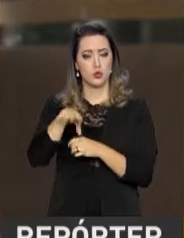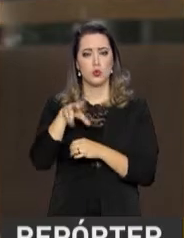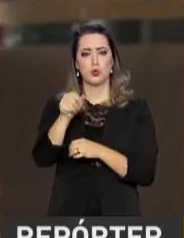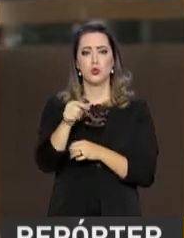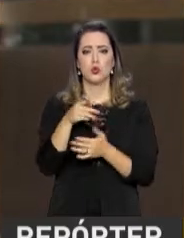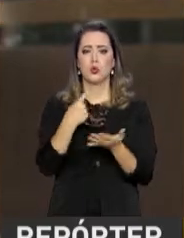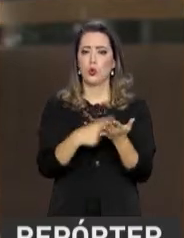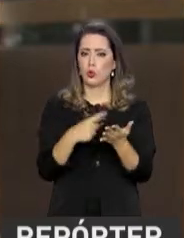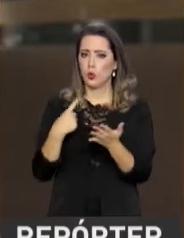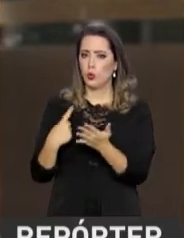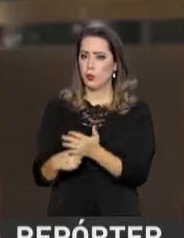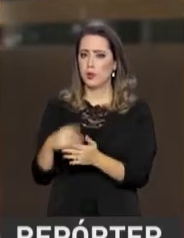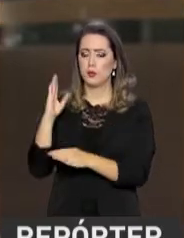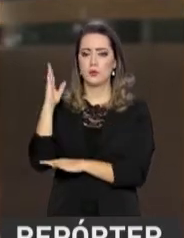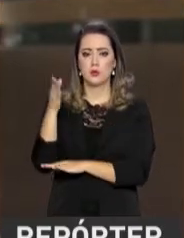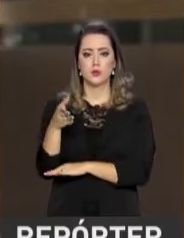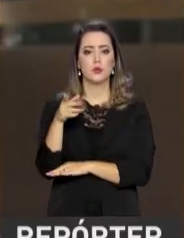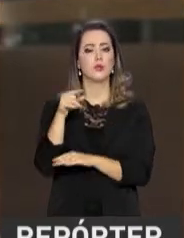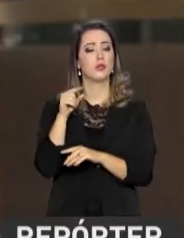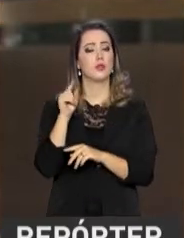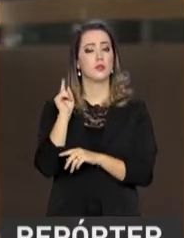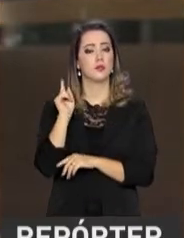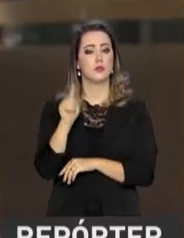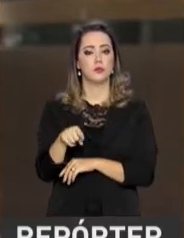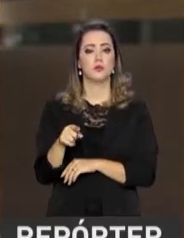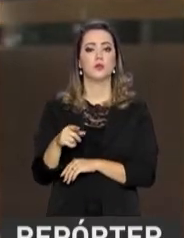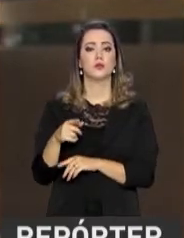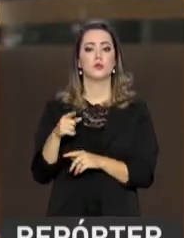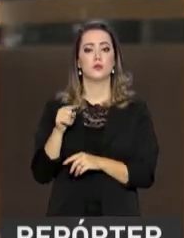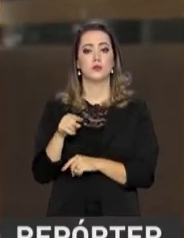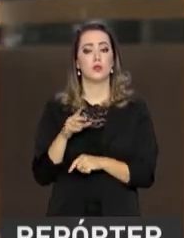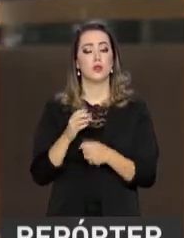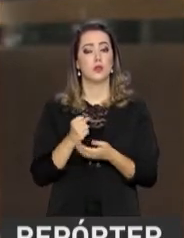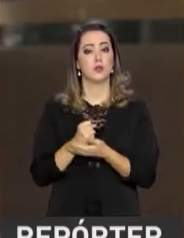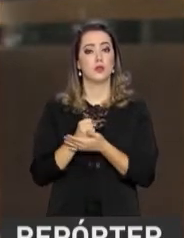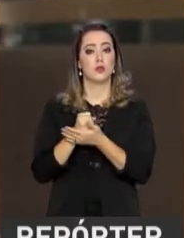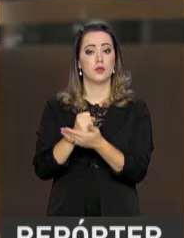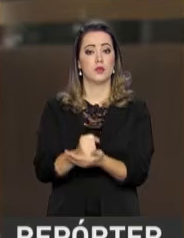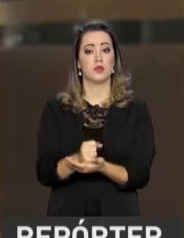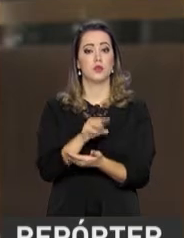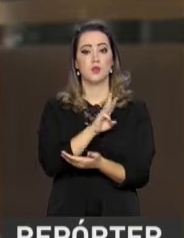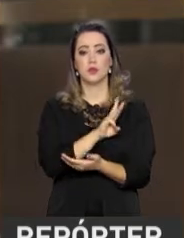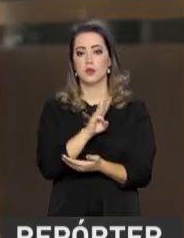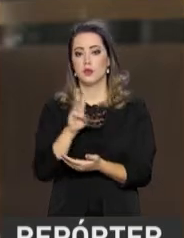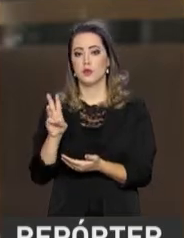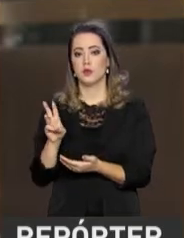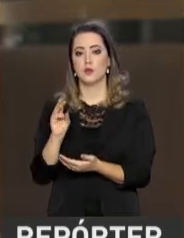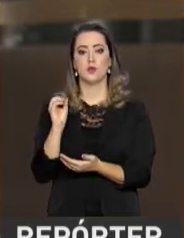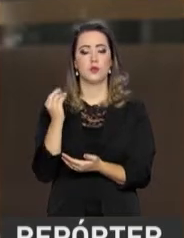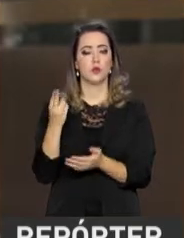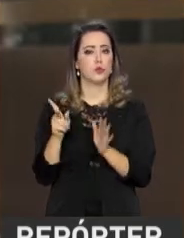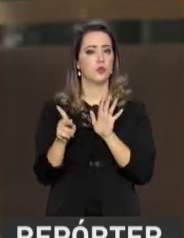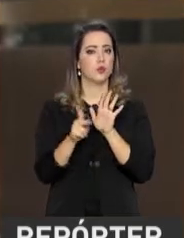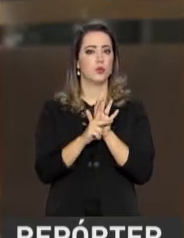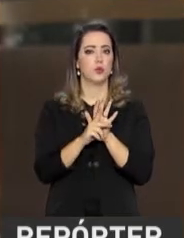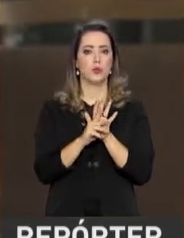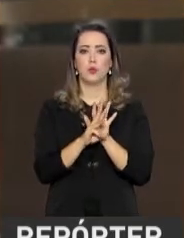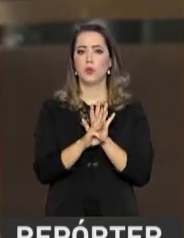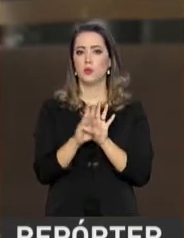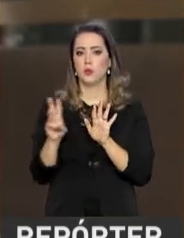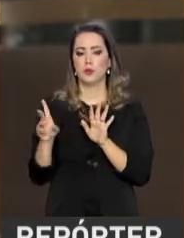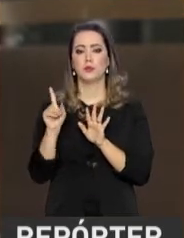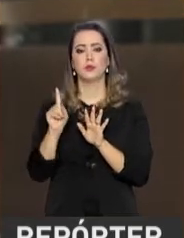fez, quando ele fez a reserva dele, e que ele oferta nos portais ou mesmo em seu próprio